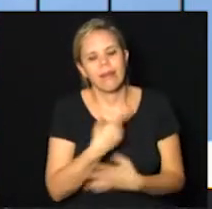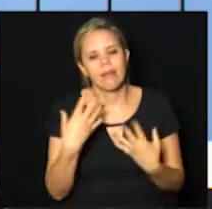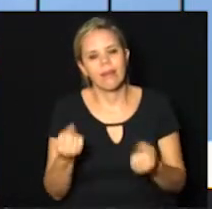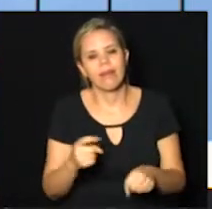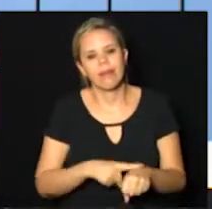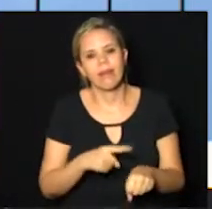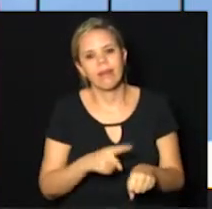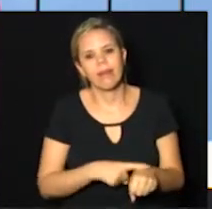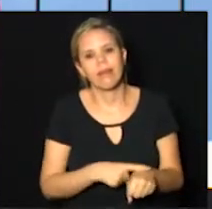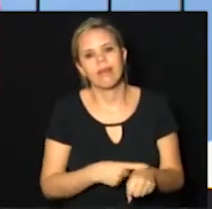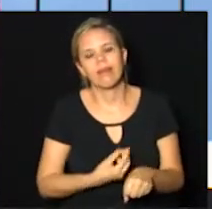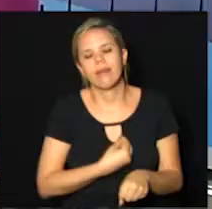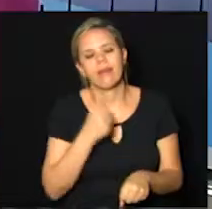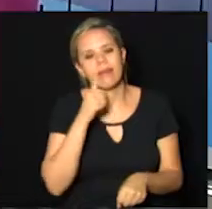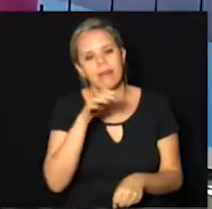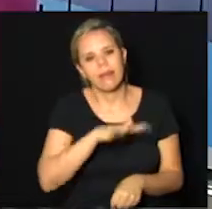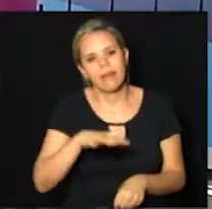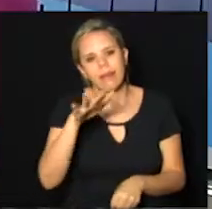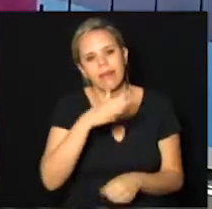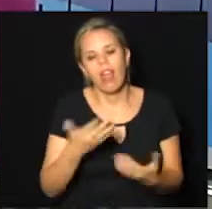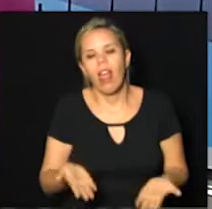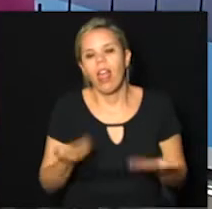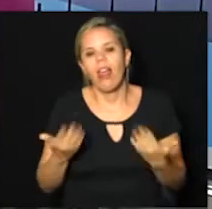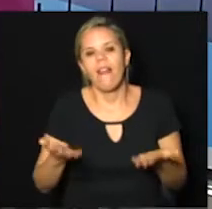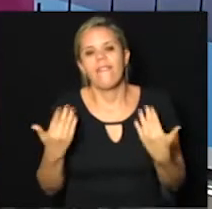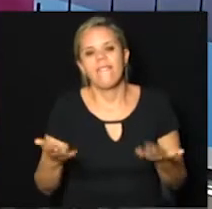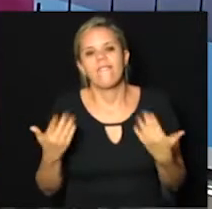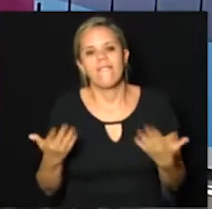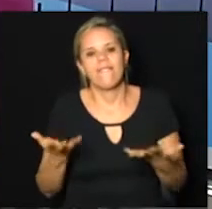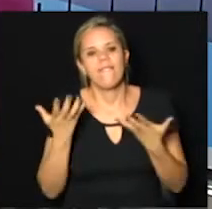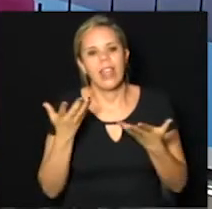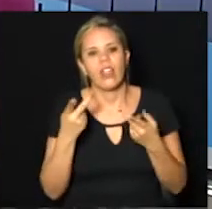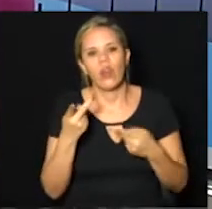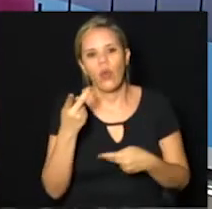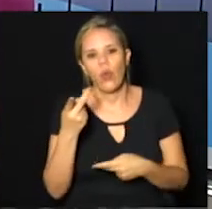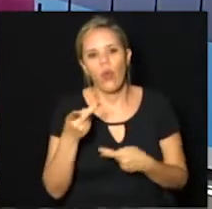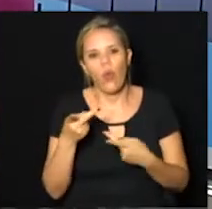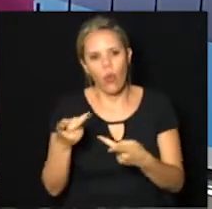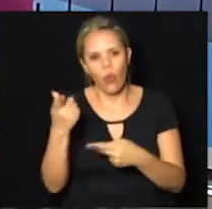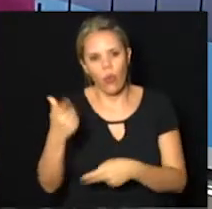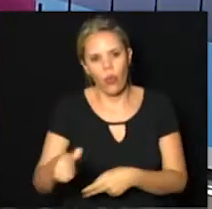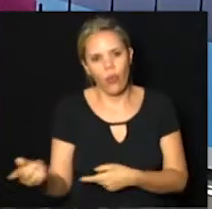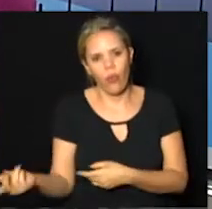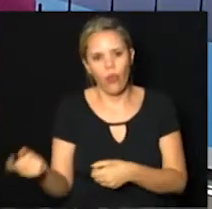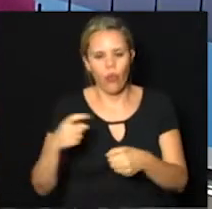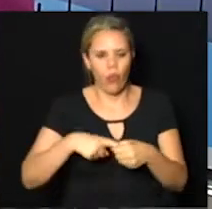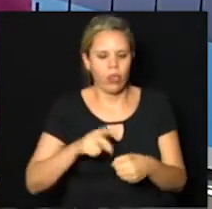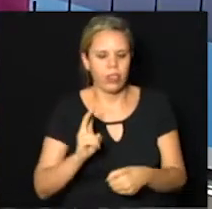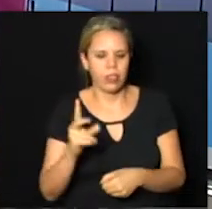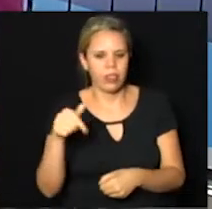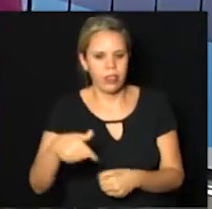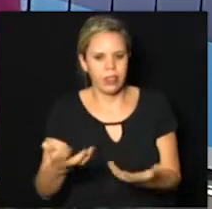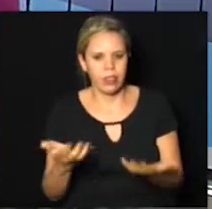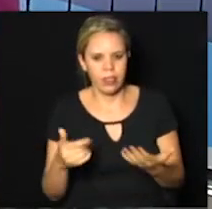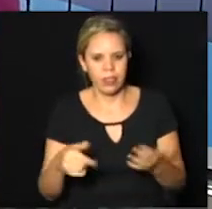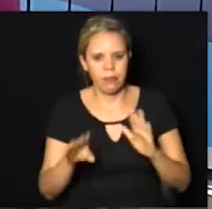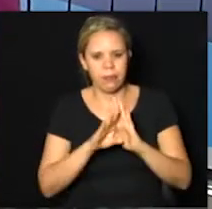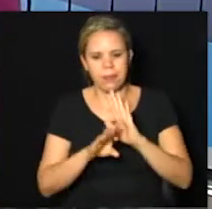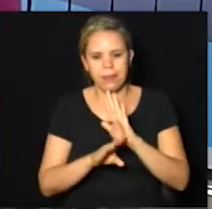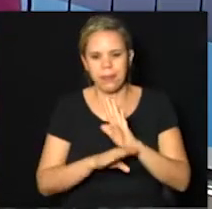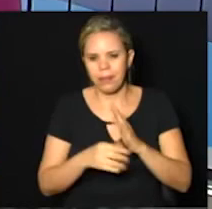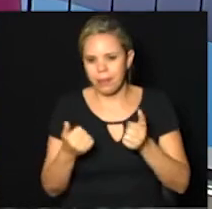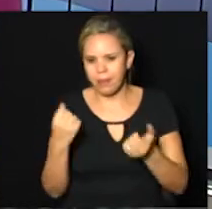na vida da mulher com mais leveza. E quero fazer um novo convite, que a senhora venha sempre que quiser aqui no nosso programa,